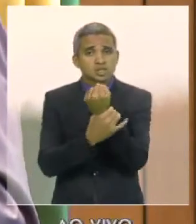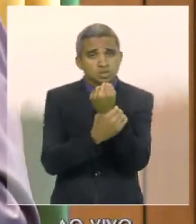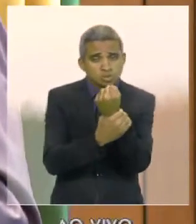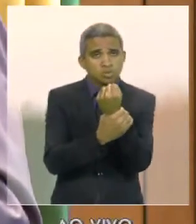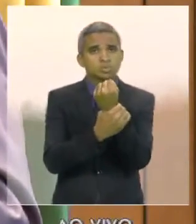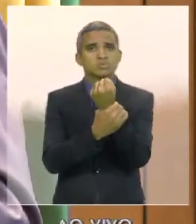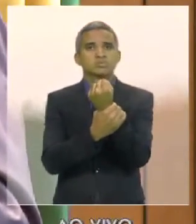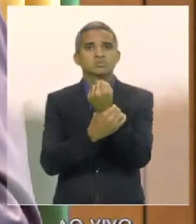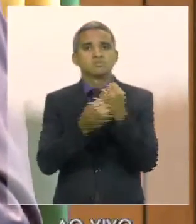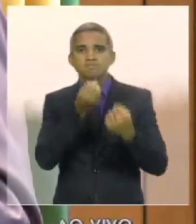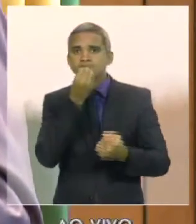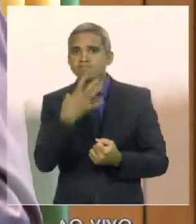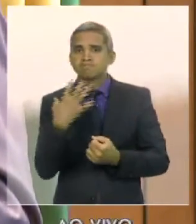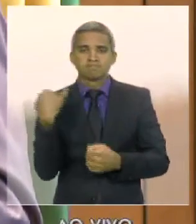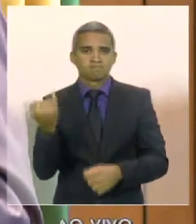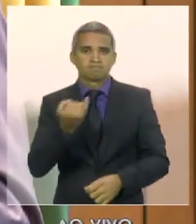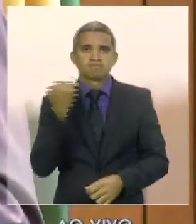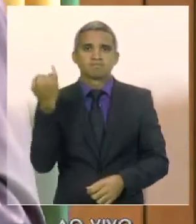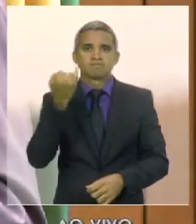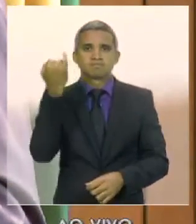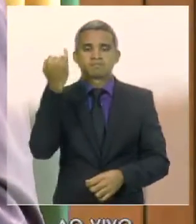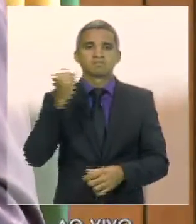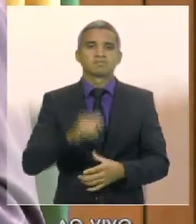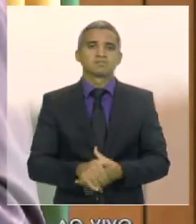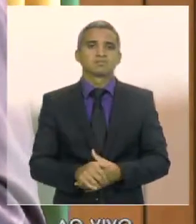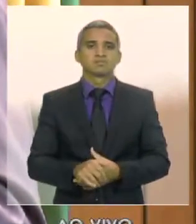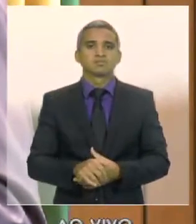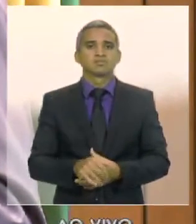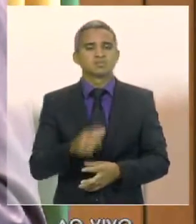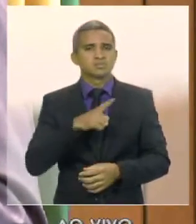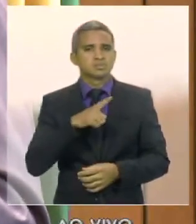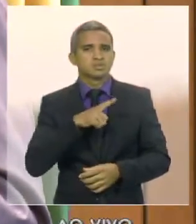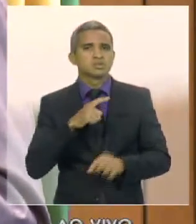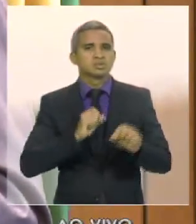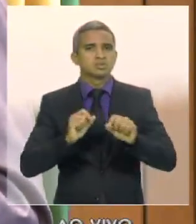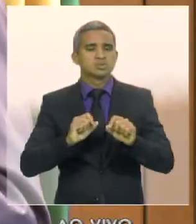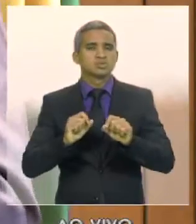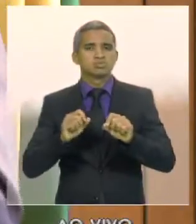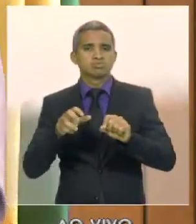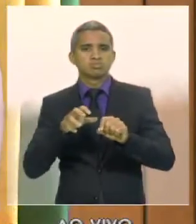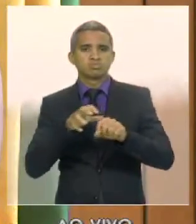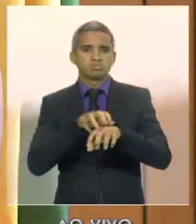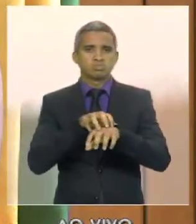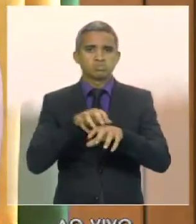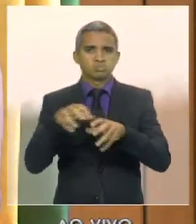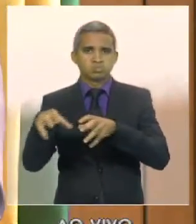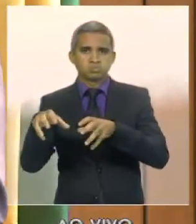essa atividade, como também dar toda a logística necessária